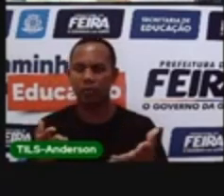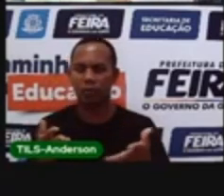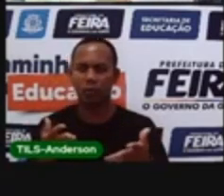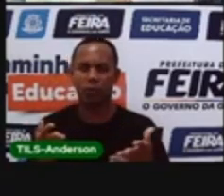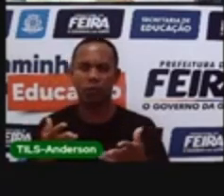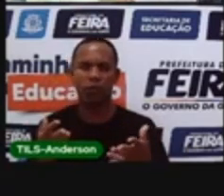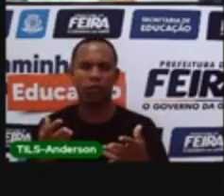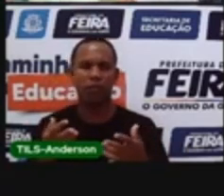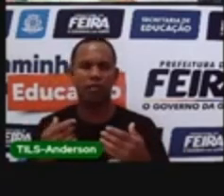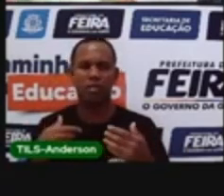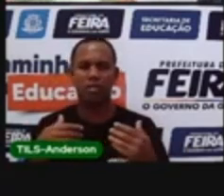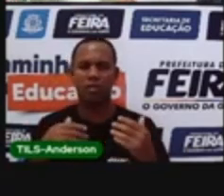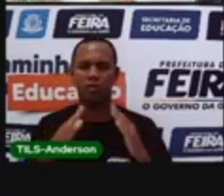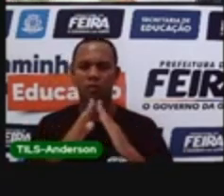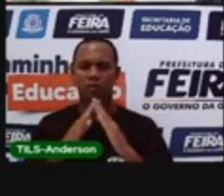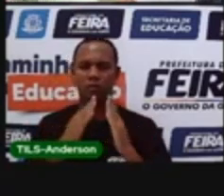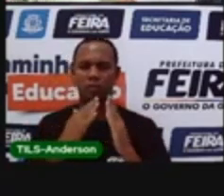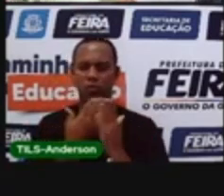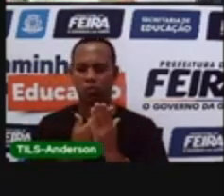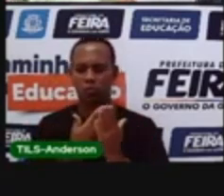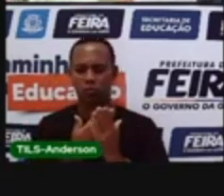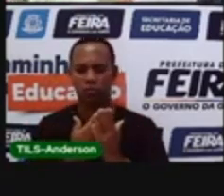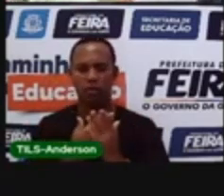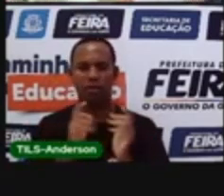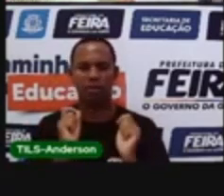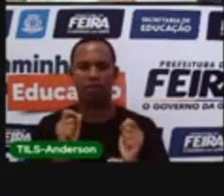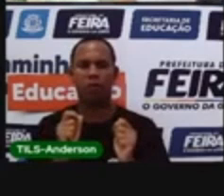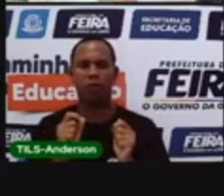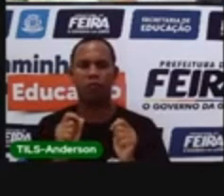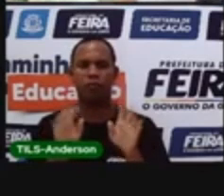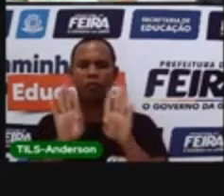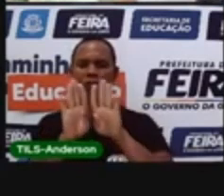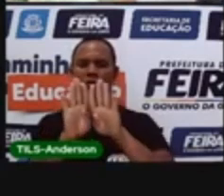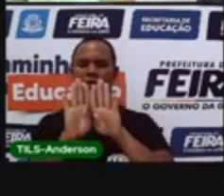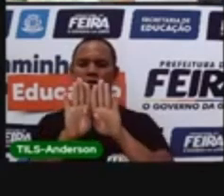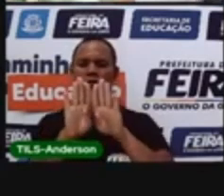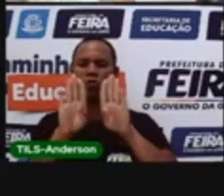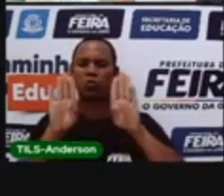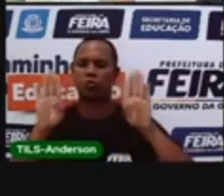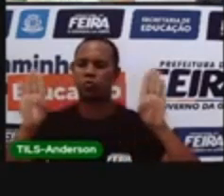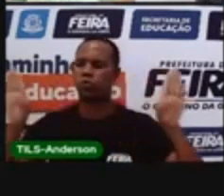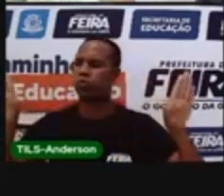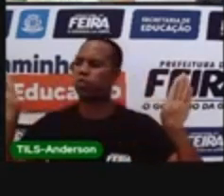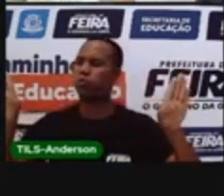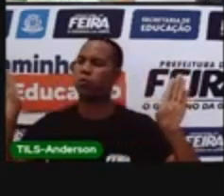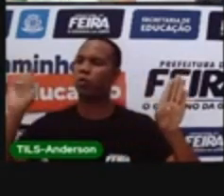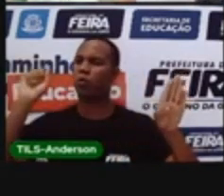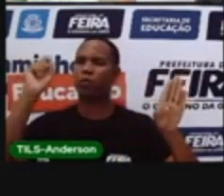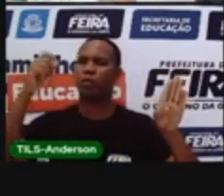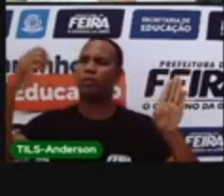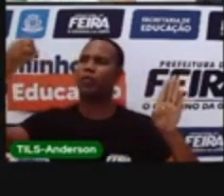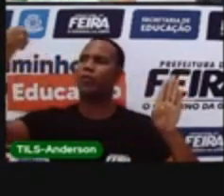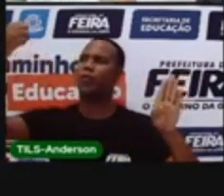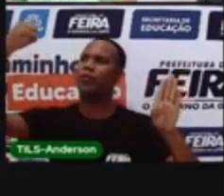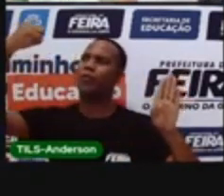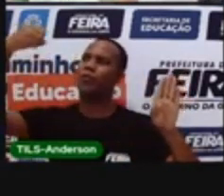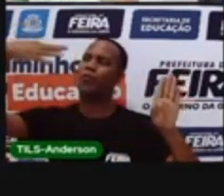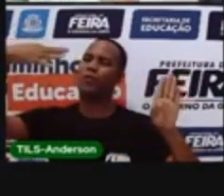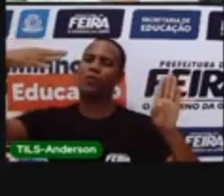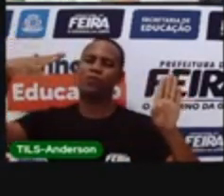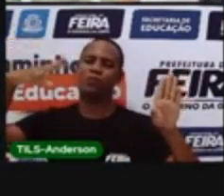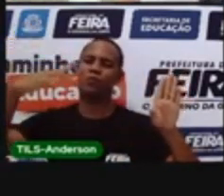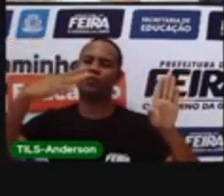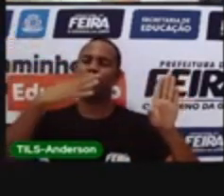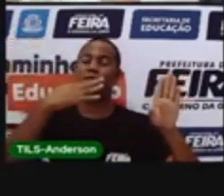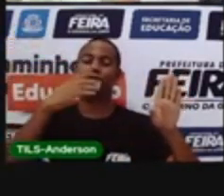vou sentar para estudar e eu posso tirar a cortina da minha janela ou só abrir a janela e iluminar o ambiente que eu estou, então eu